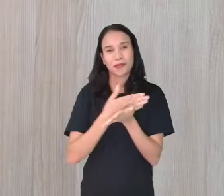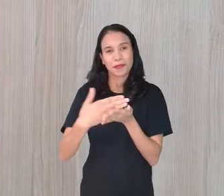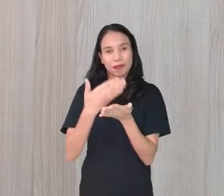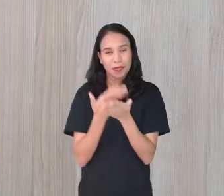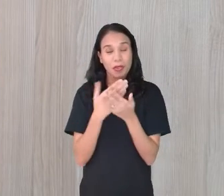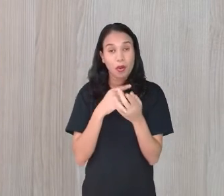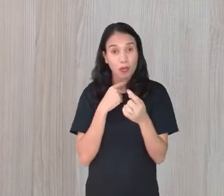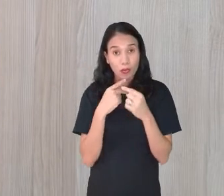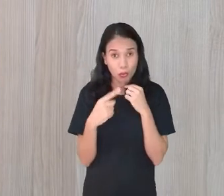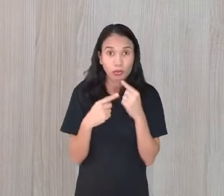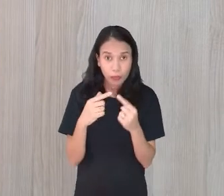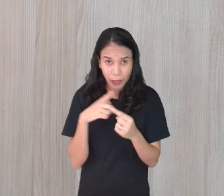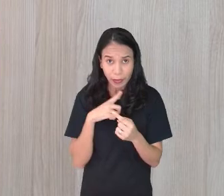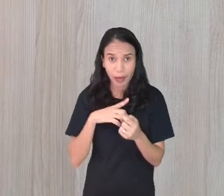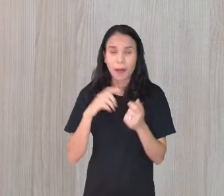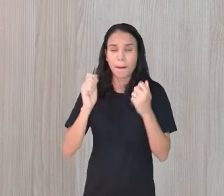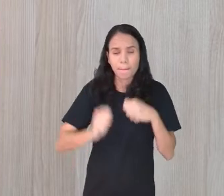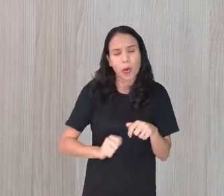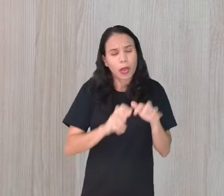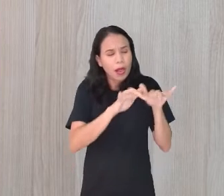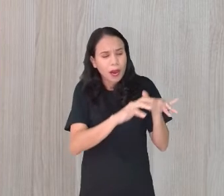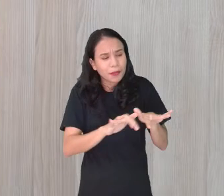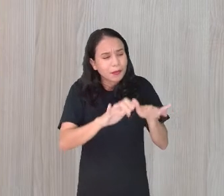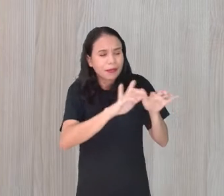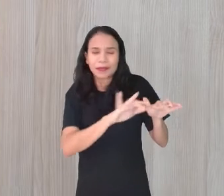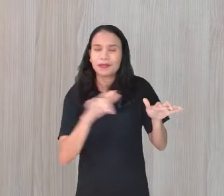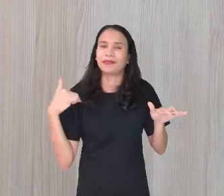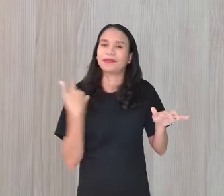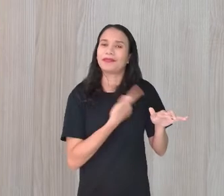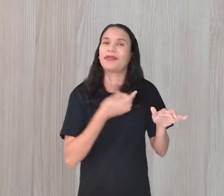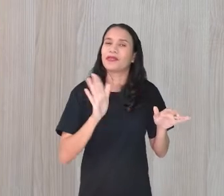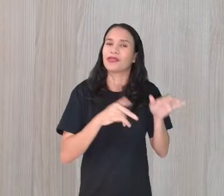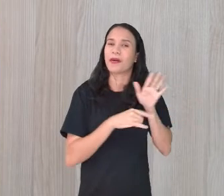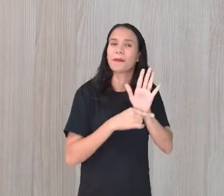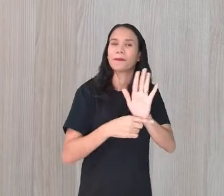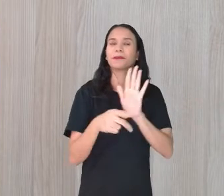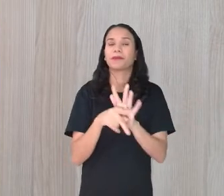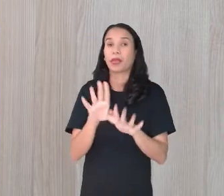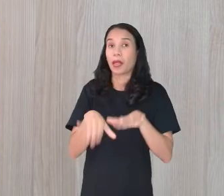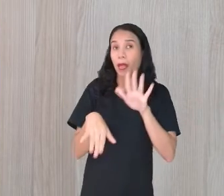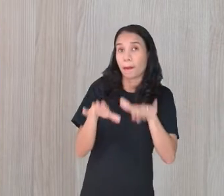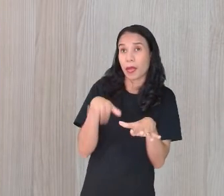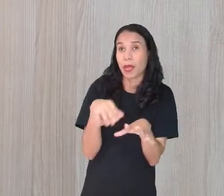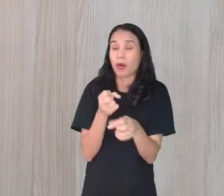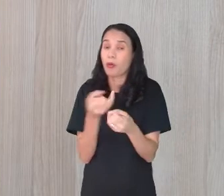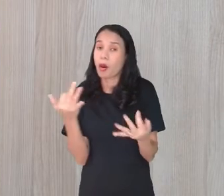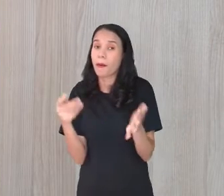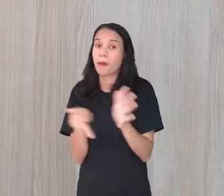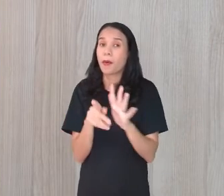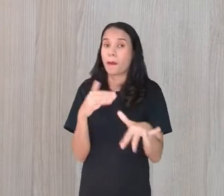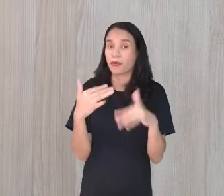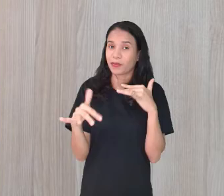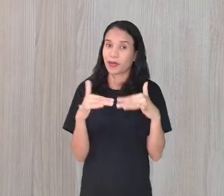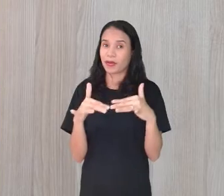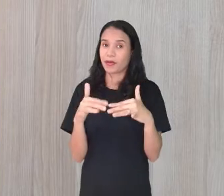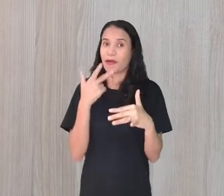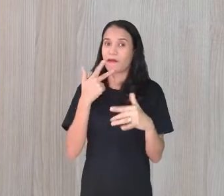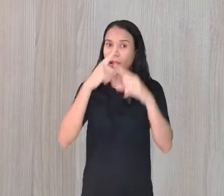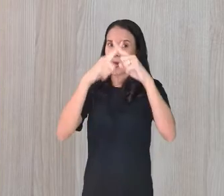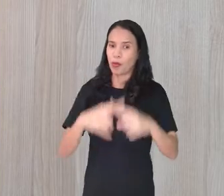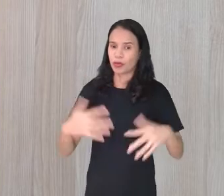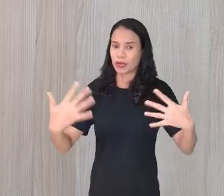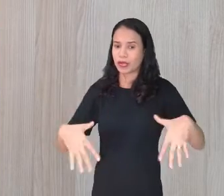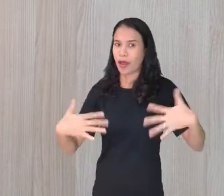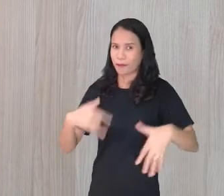qualquer dúvida que você tiver, escreve aqui para a gente, e já, dependendo aí de como tiver a movimentação, Pedro, vou passar um desafiozinho aqui